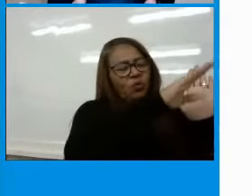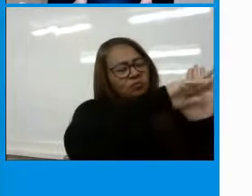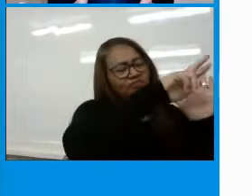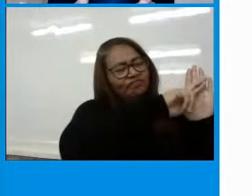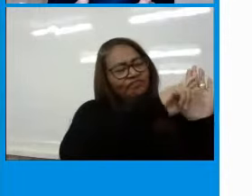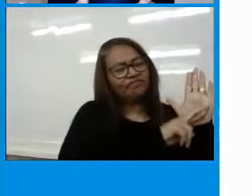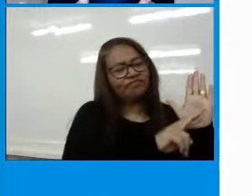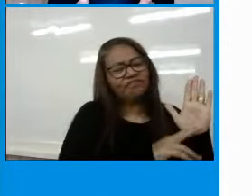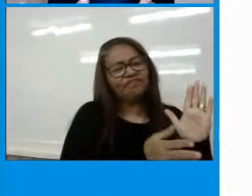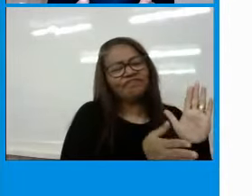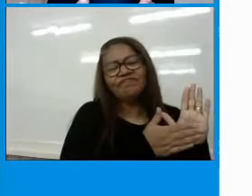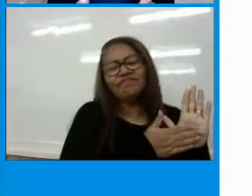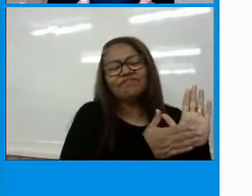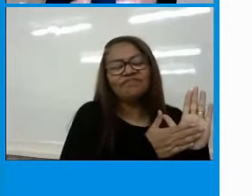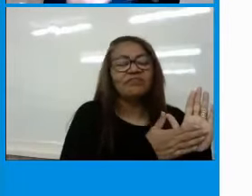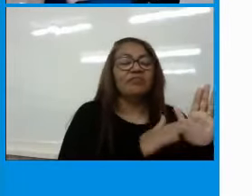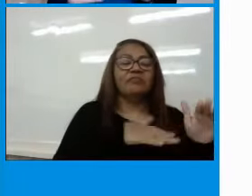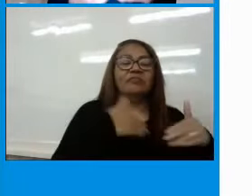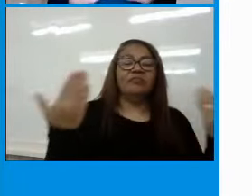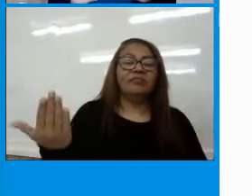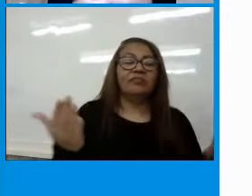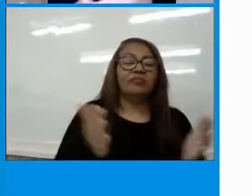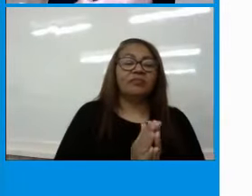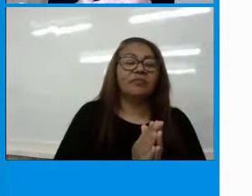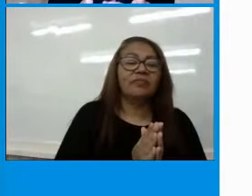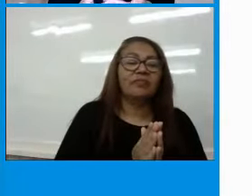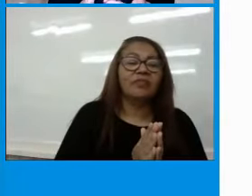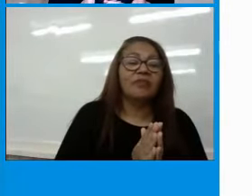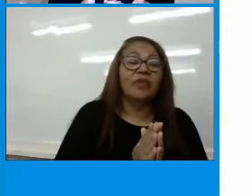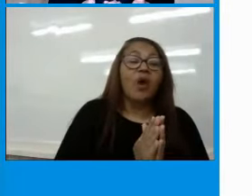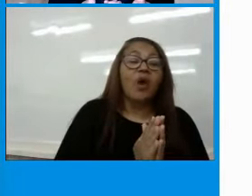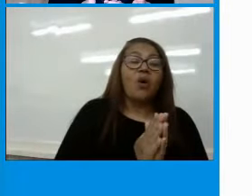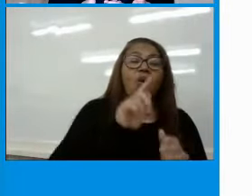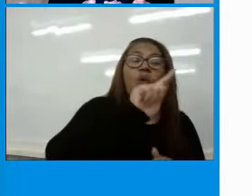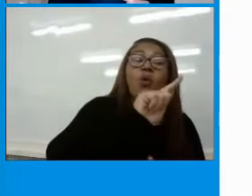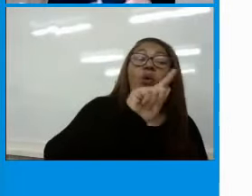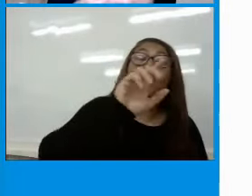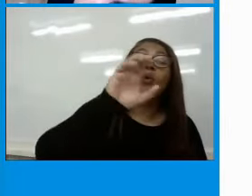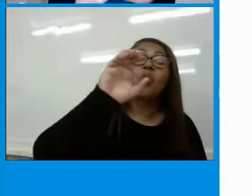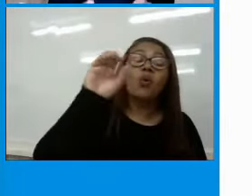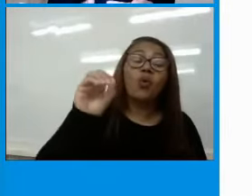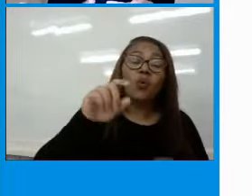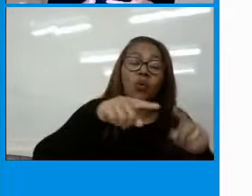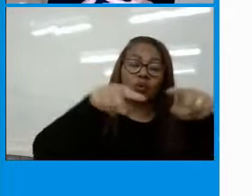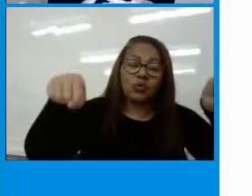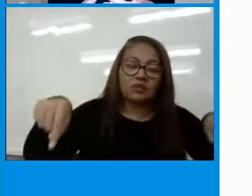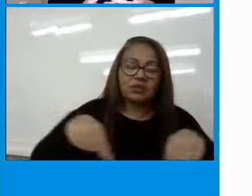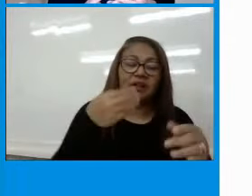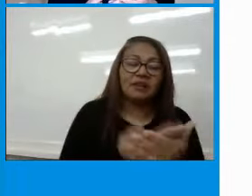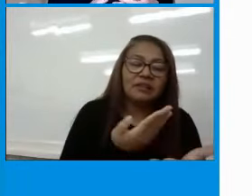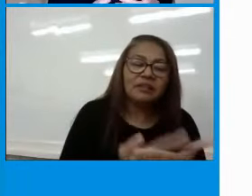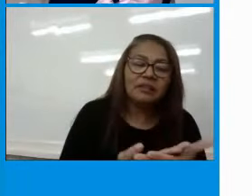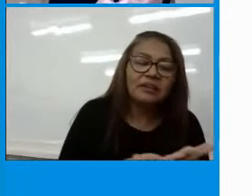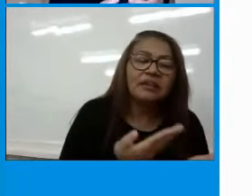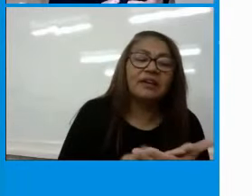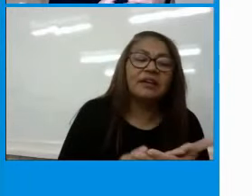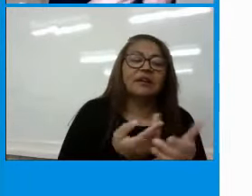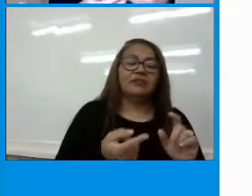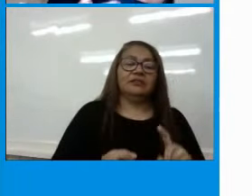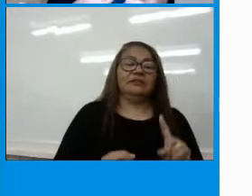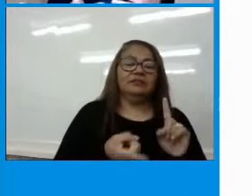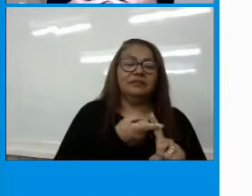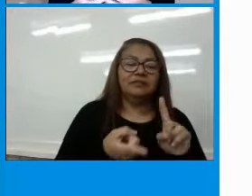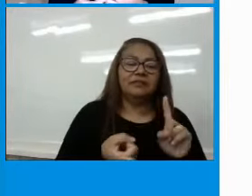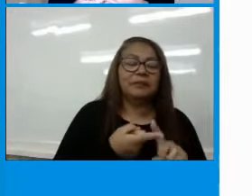Google Classroom, que é a sala de aula propriamente dita. O Jamboard, que é um quadro interativo para